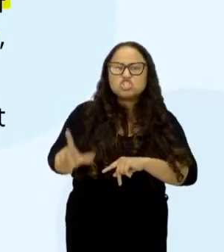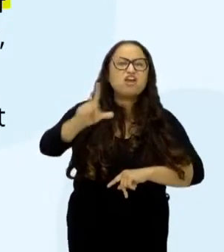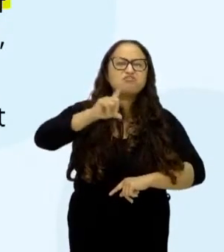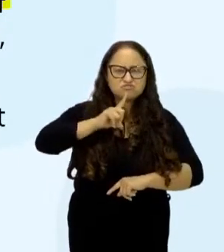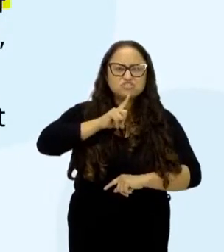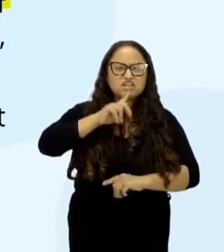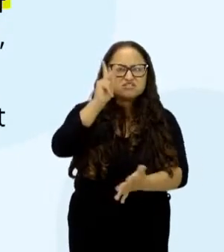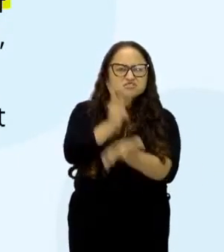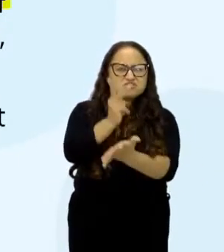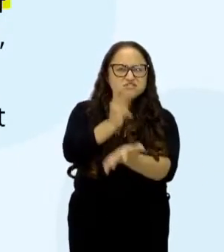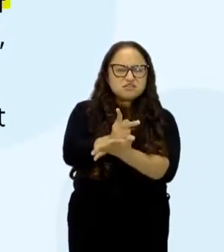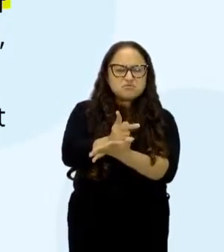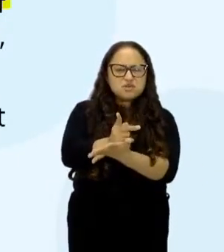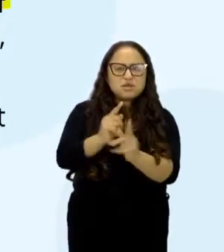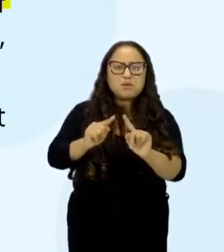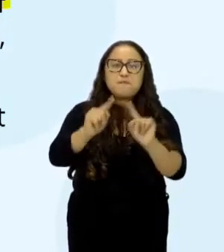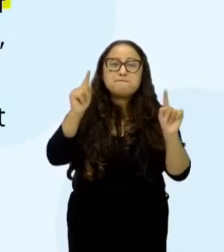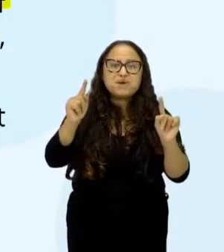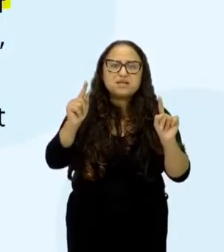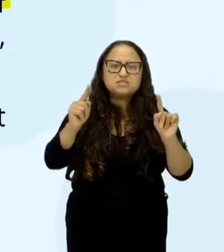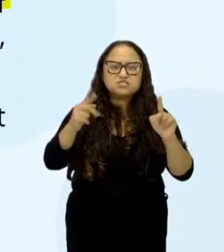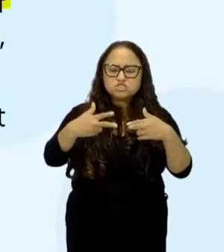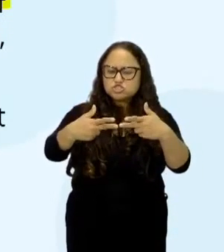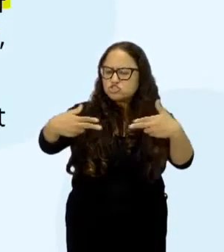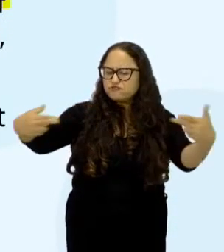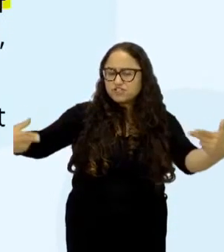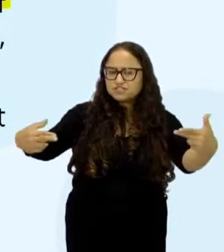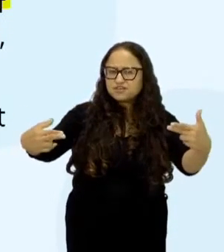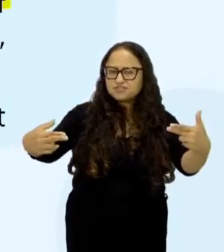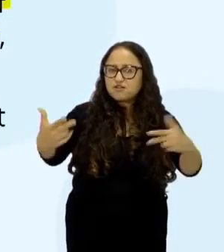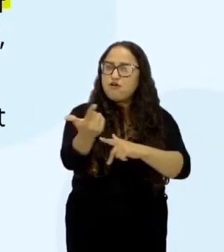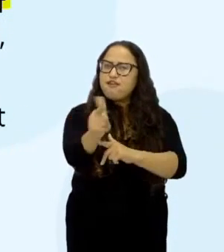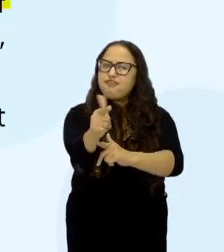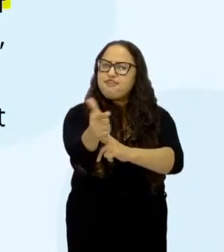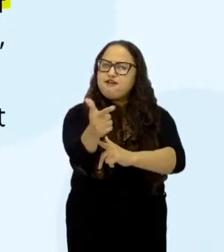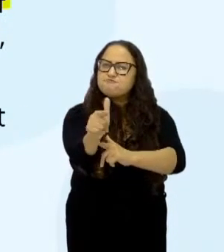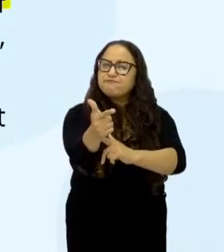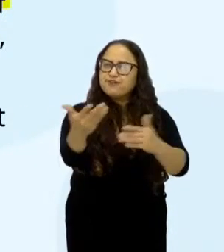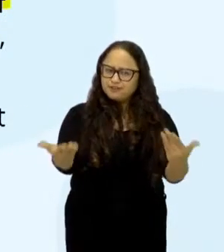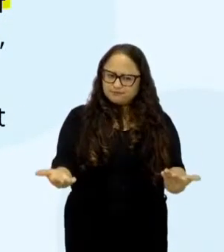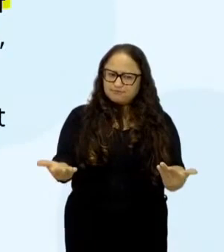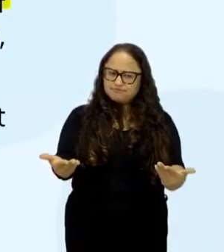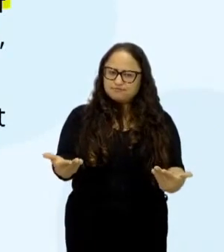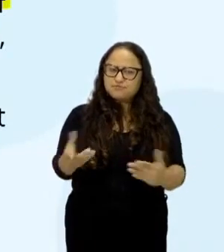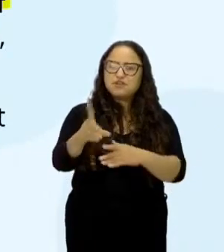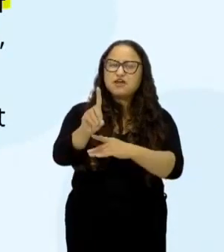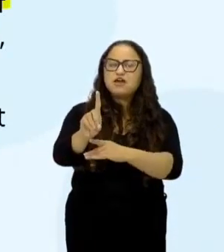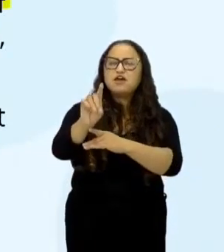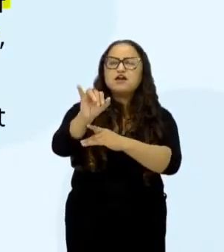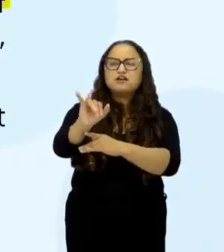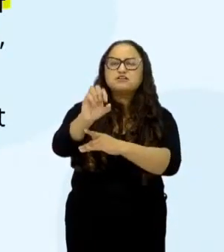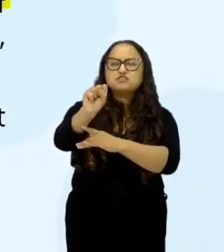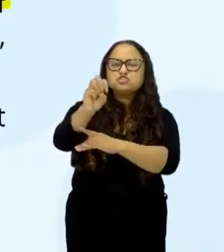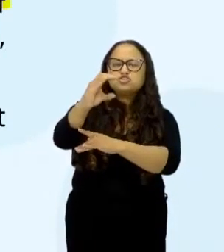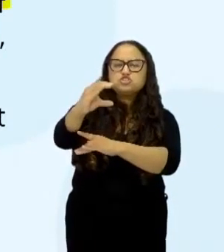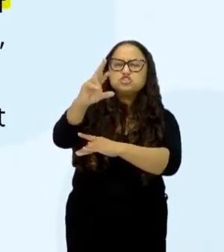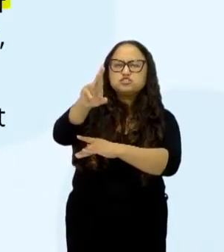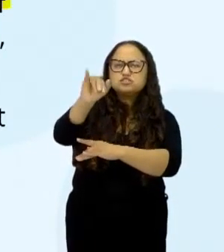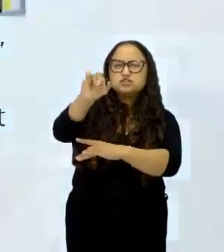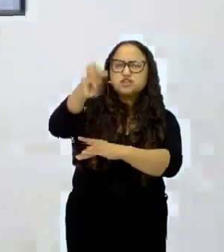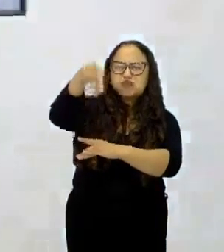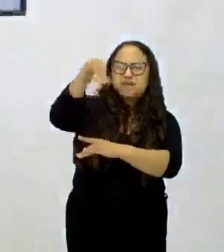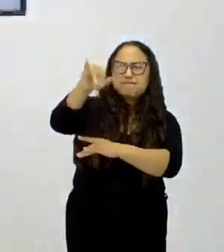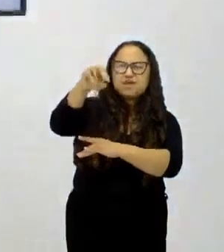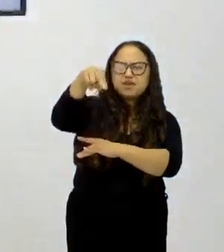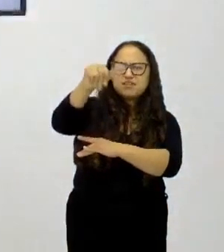direitos, sem nenhuma discriminação. Então, a palavra discrimination, que a gente vem trabalhando aí bastante nessas